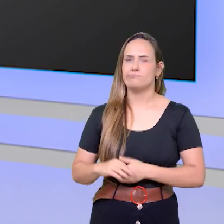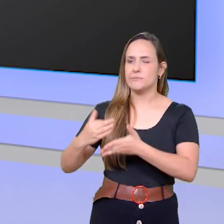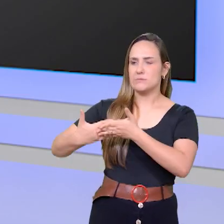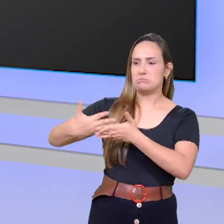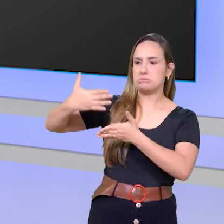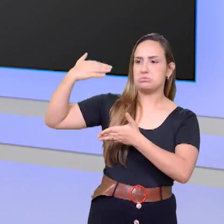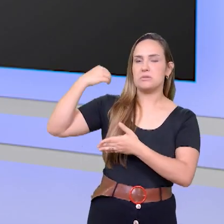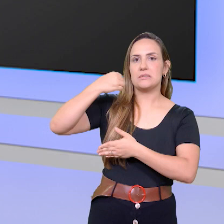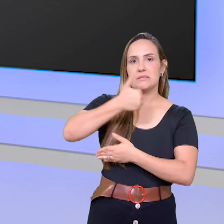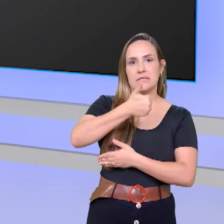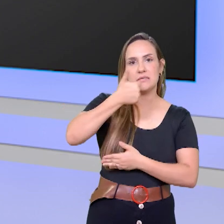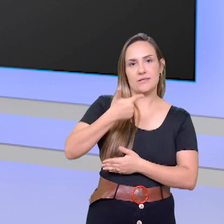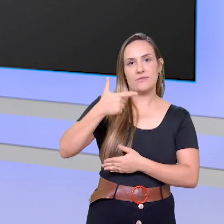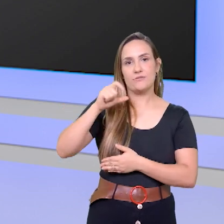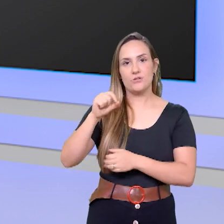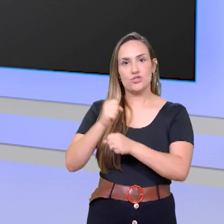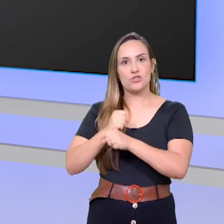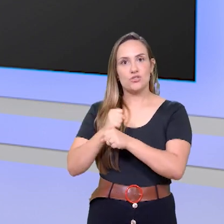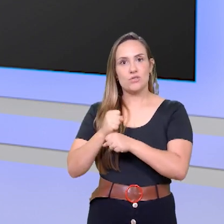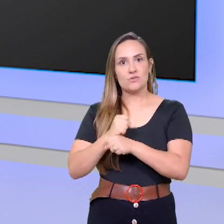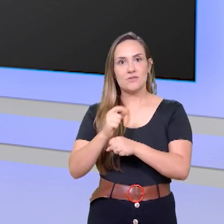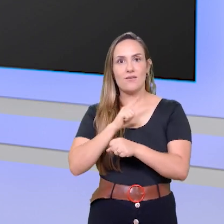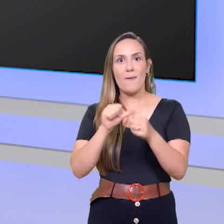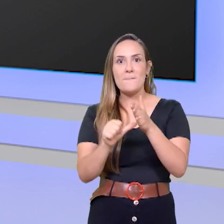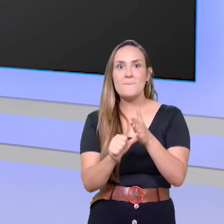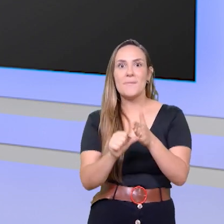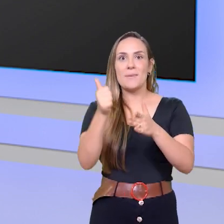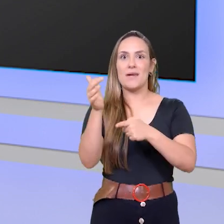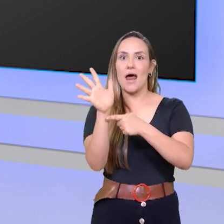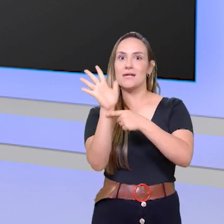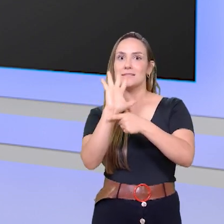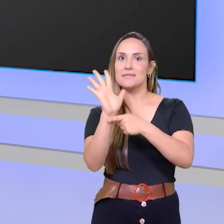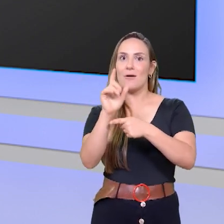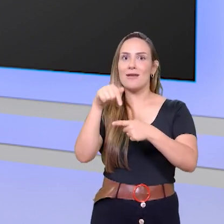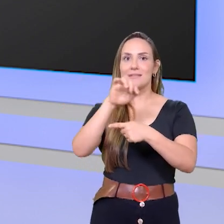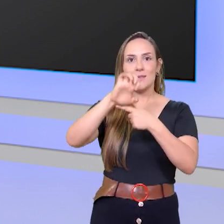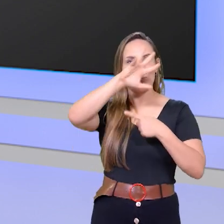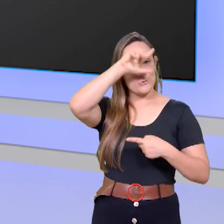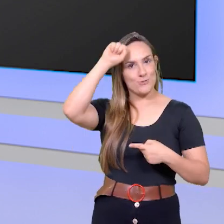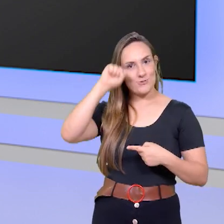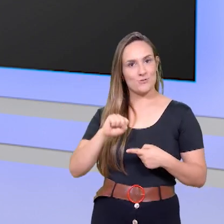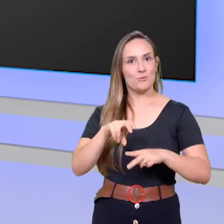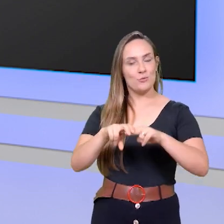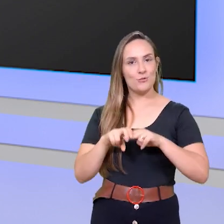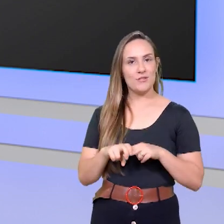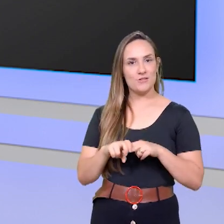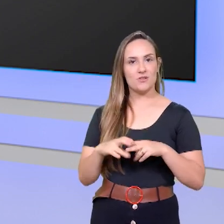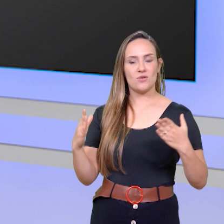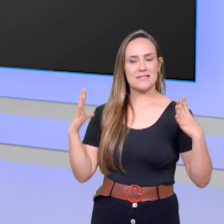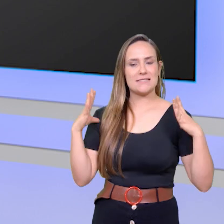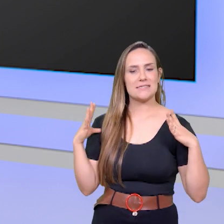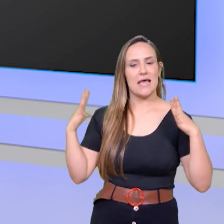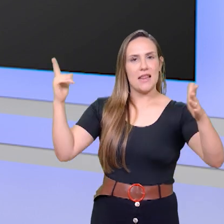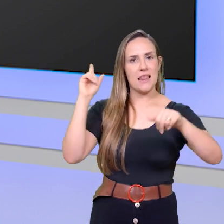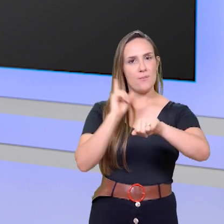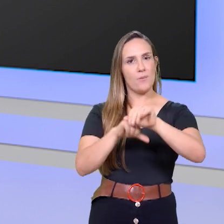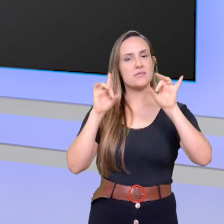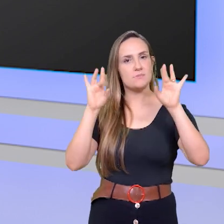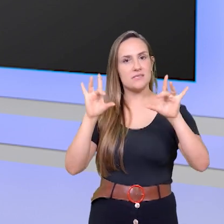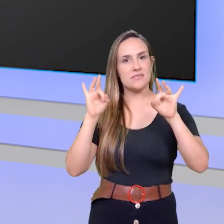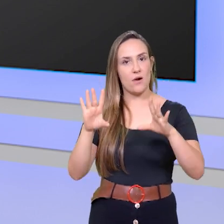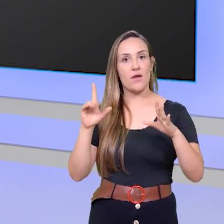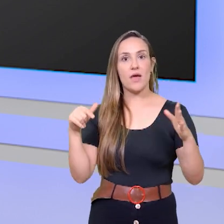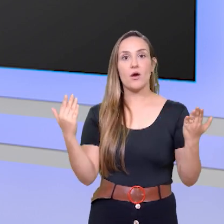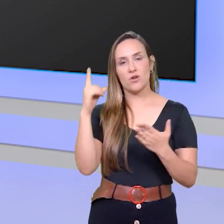Há 120 anos foi exibida a primeira sessão de cinema em Mato Grosso do Sul. E para celebrar esse momento foi instituída a